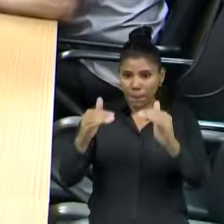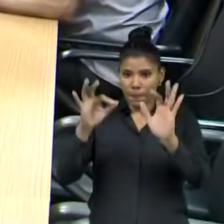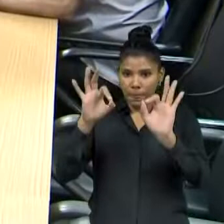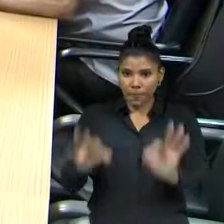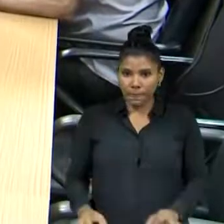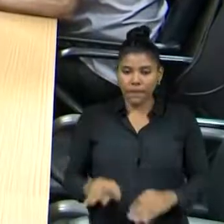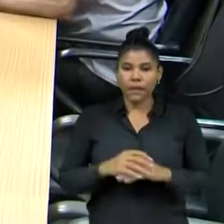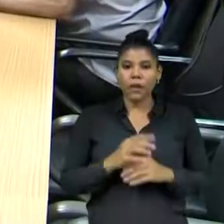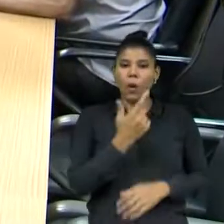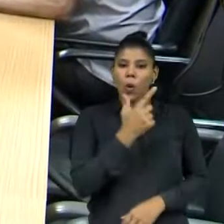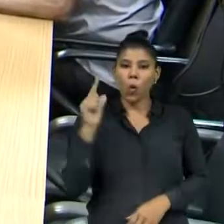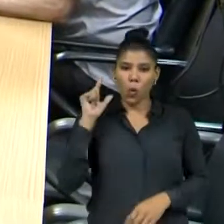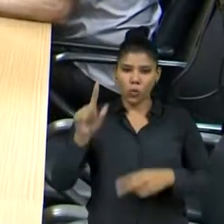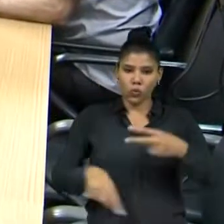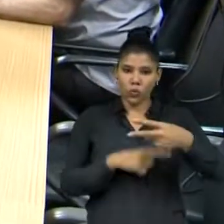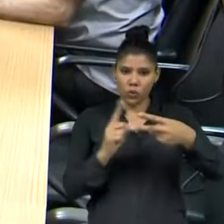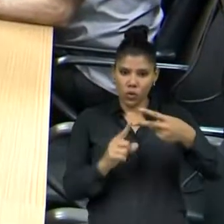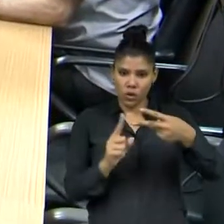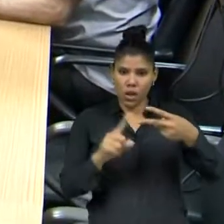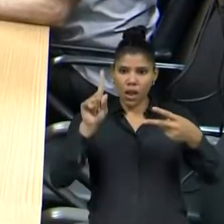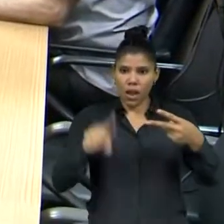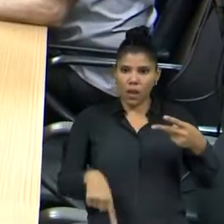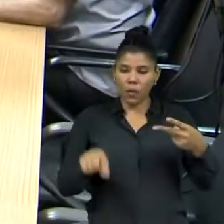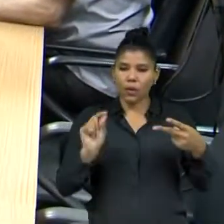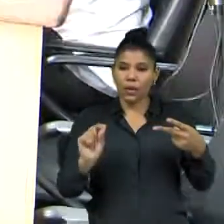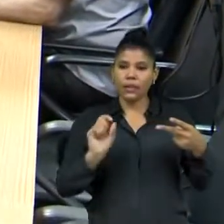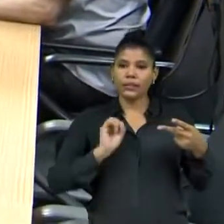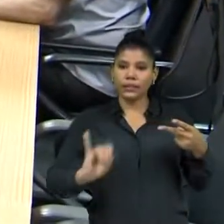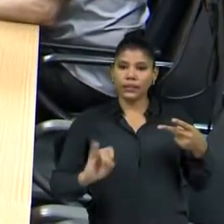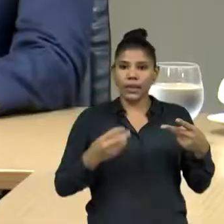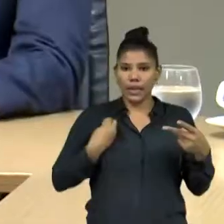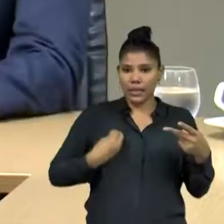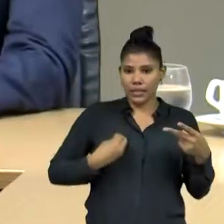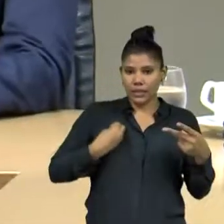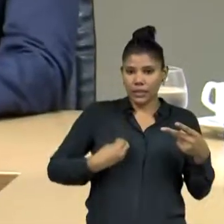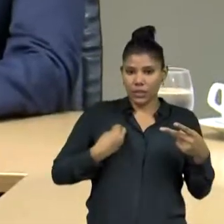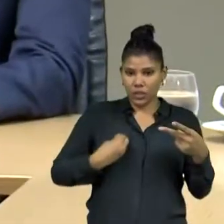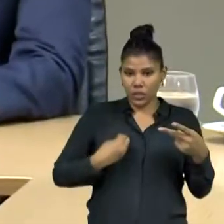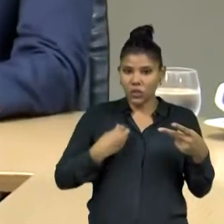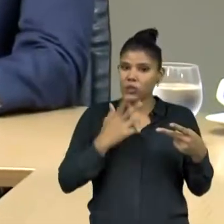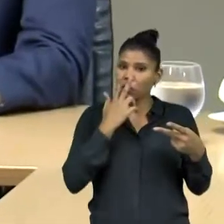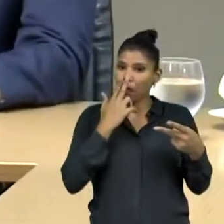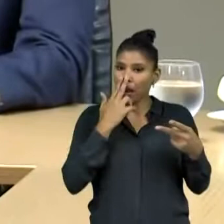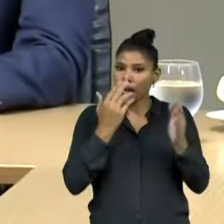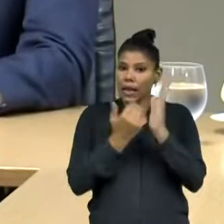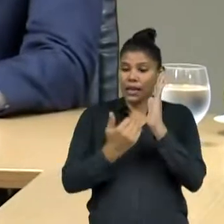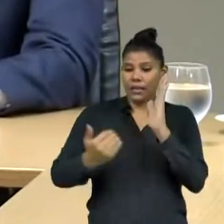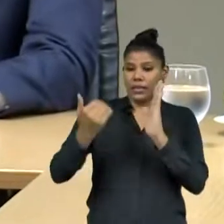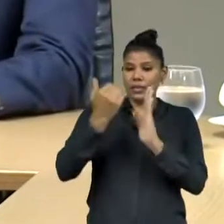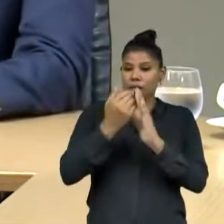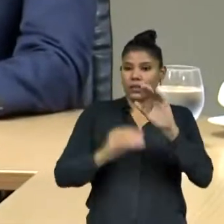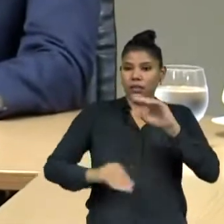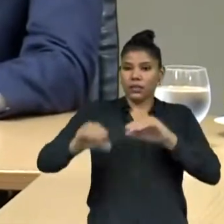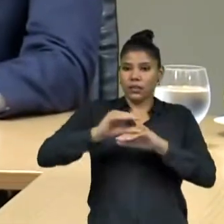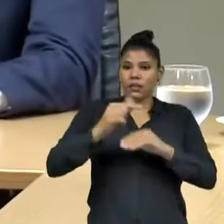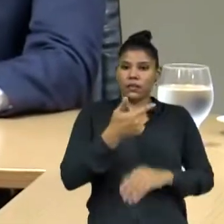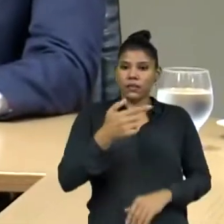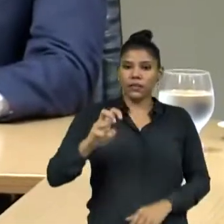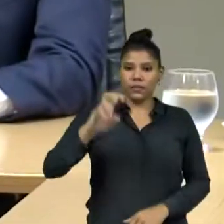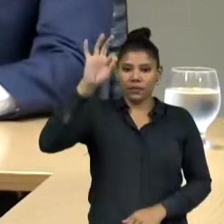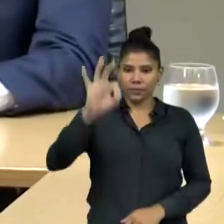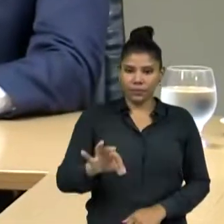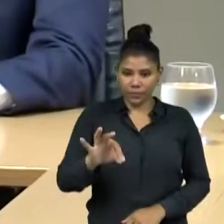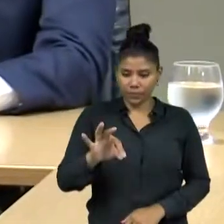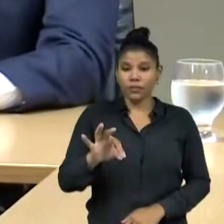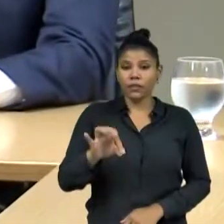Outro ponto analisado será se existe abuso no reajuste de quase 25% aprovado pela